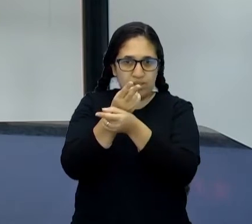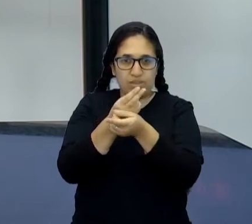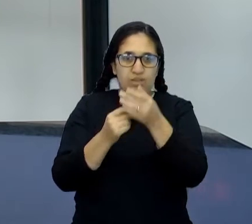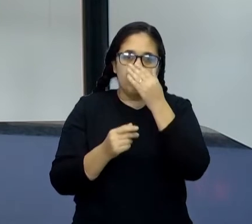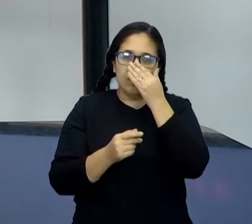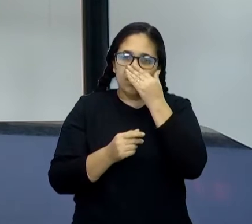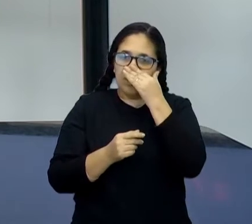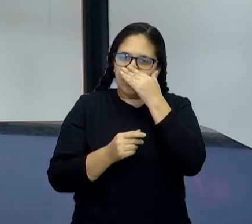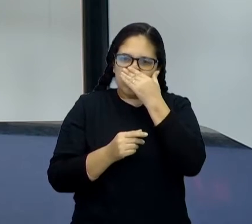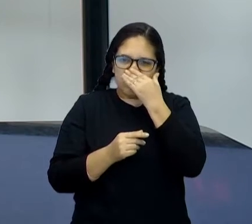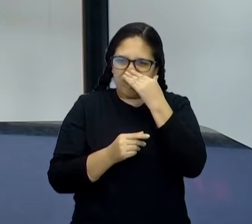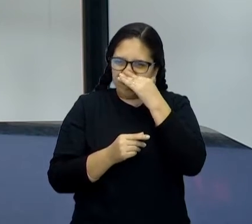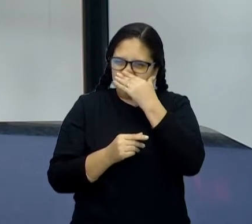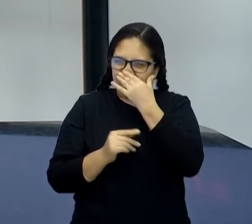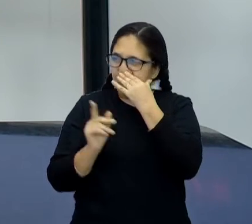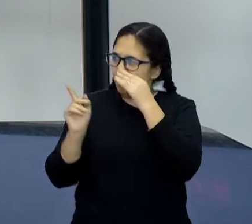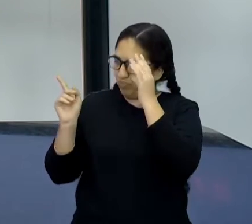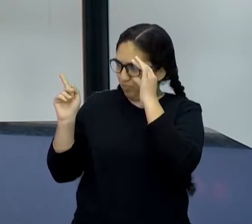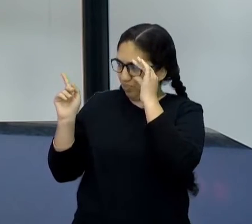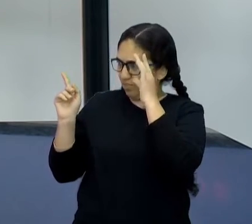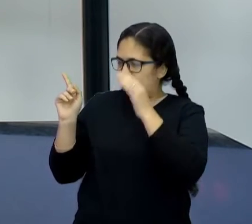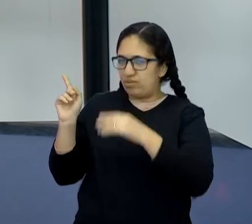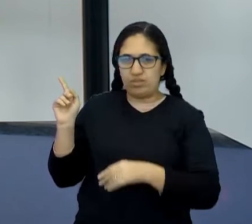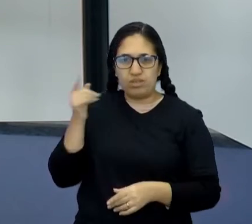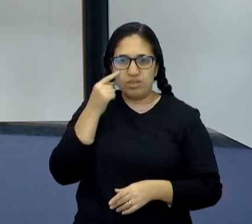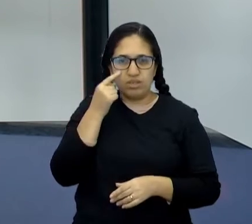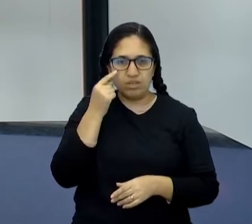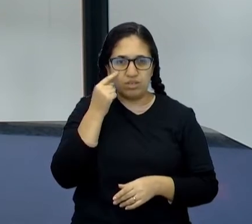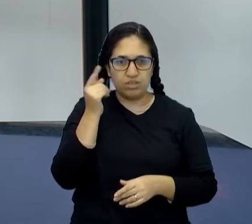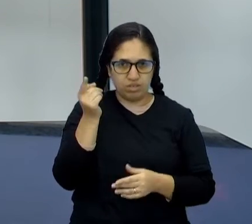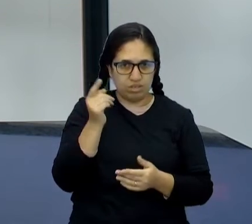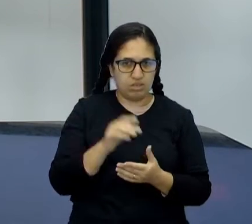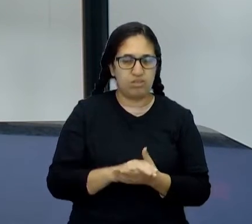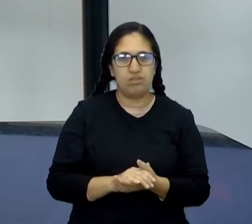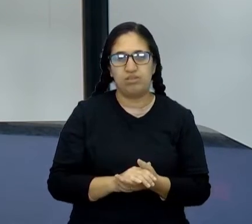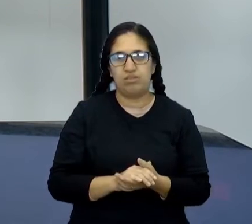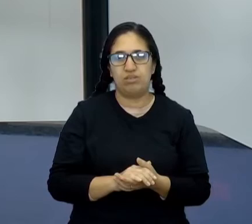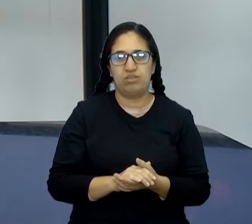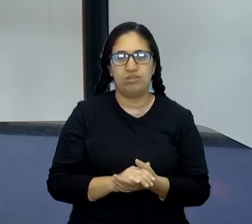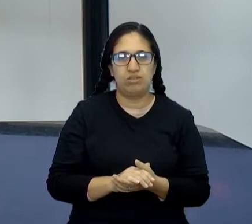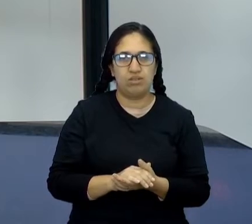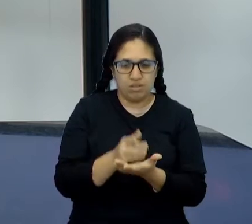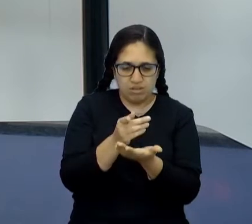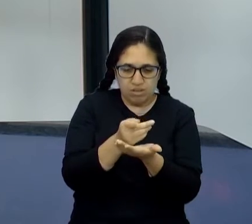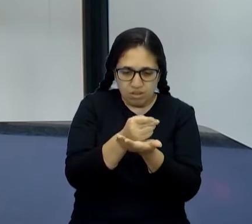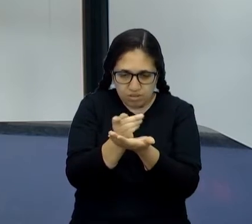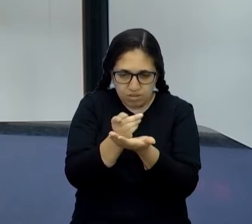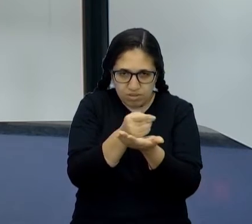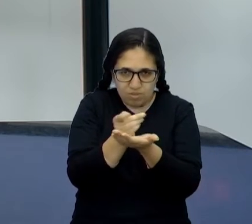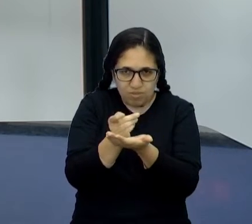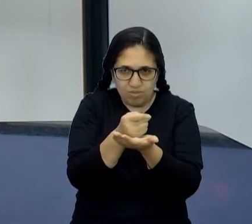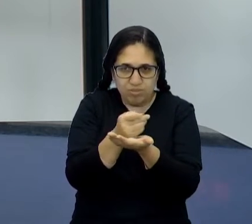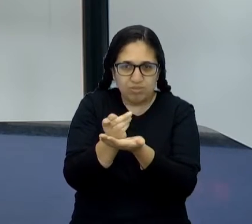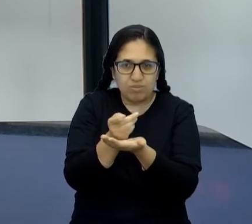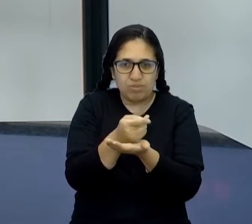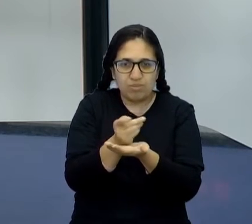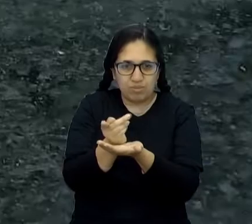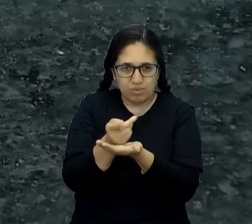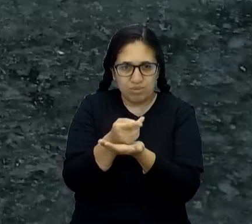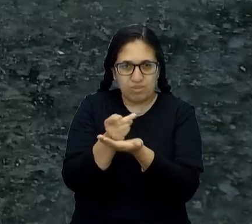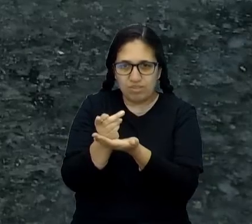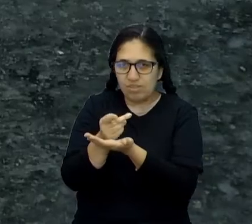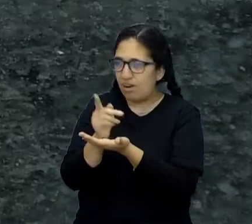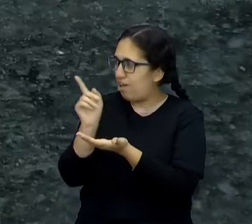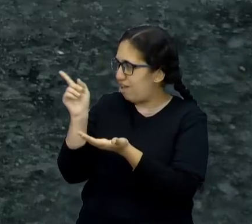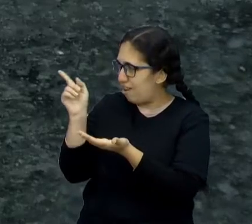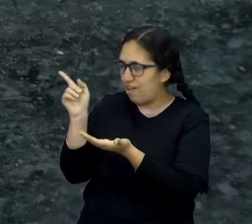aqui na mesma posição que estava para a gente ver se encontra. Então, aqui a gente tem uma bússola, que ele vai mostrar daqui a pouco, e a bússola